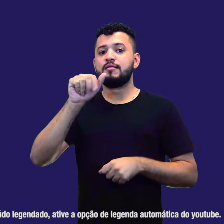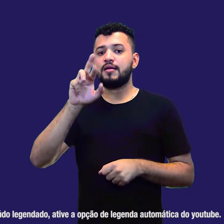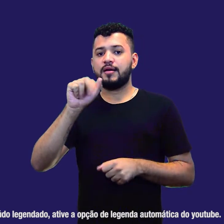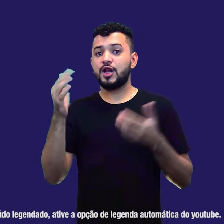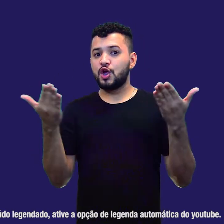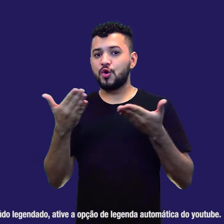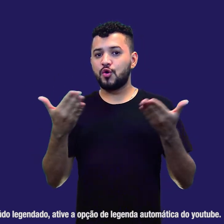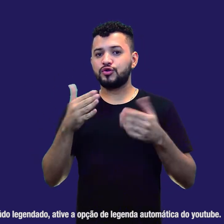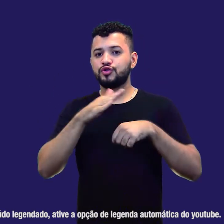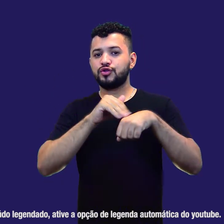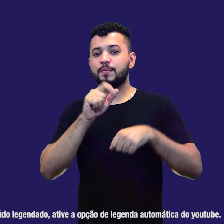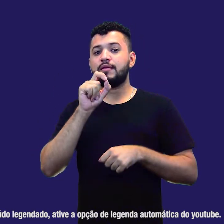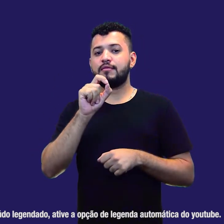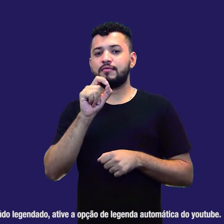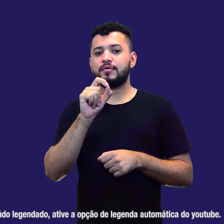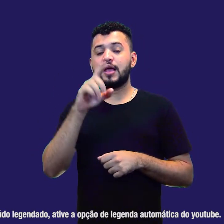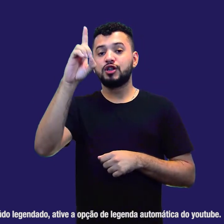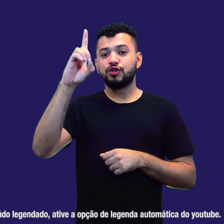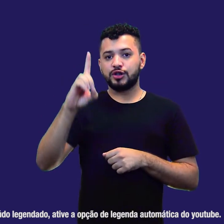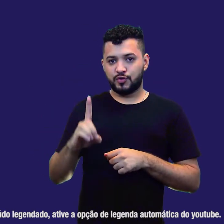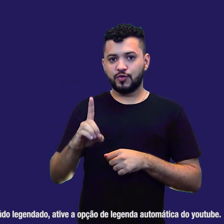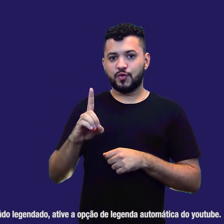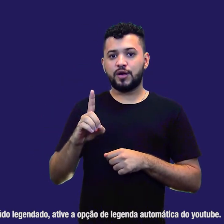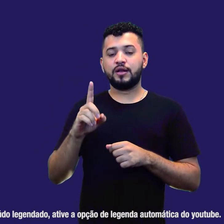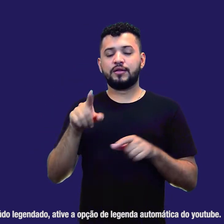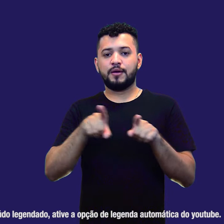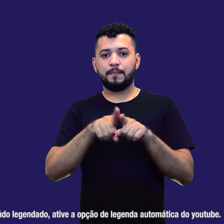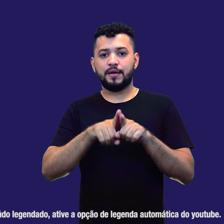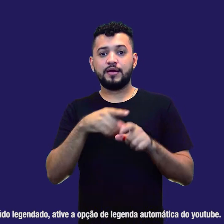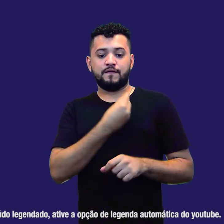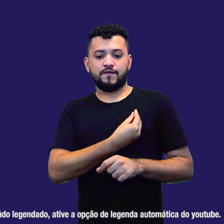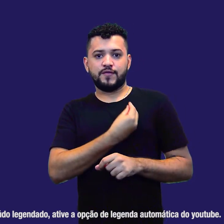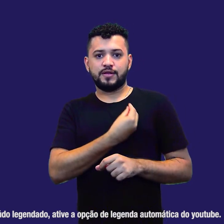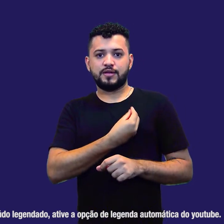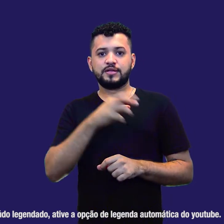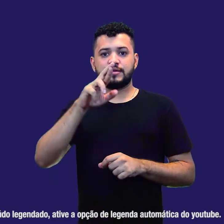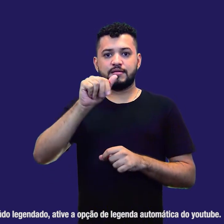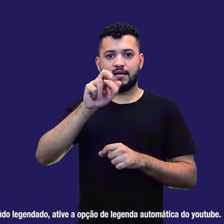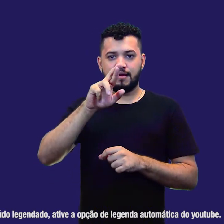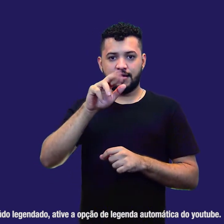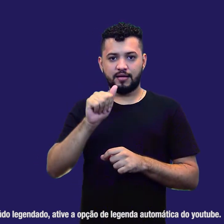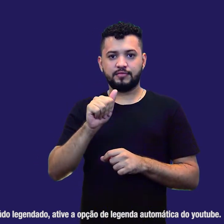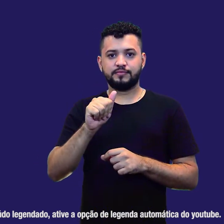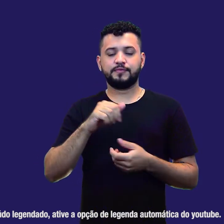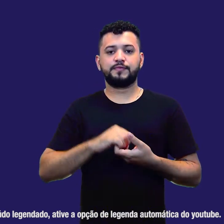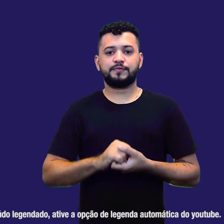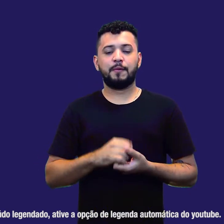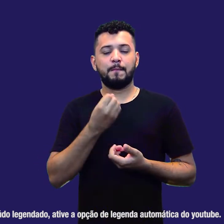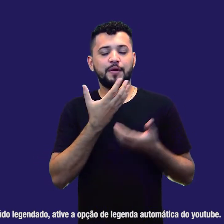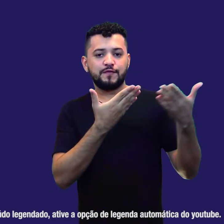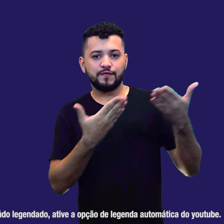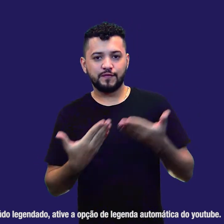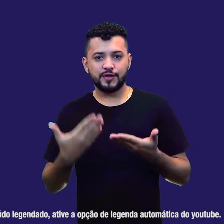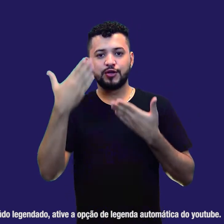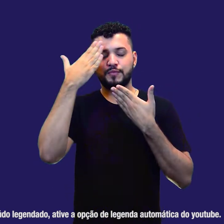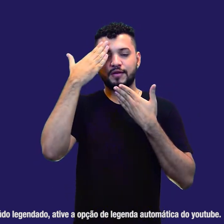comigo nesse bate-papo é a diretora vice-presidente do Instituto Vidas Raras, Amira Awada. Amira, obrigada por